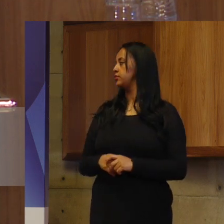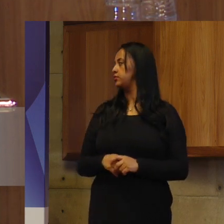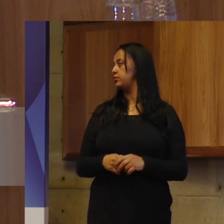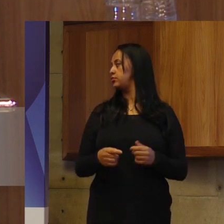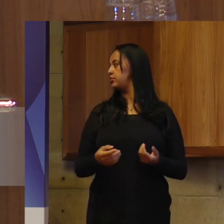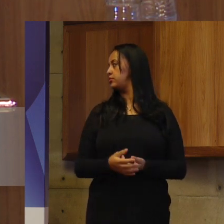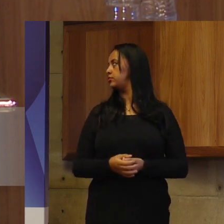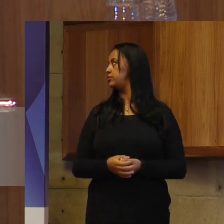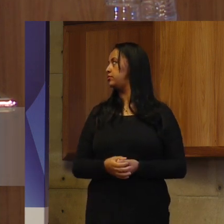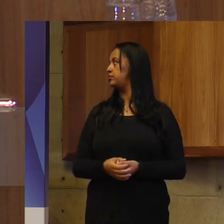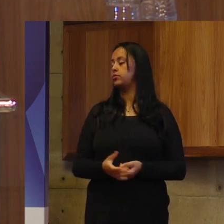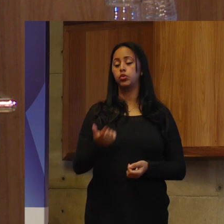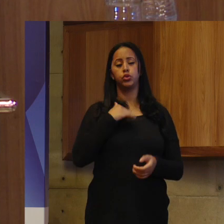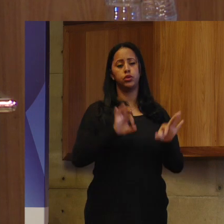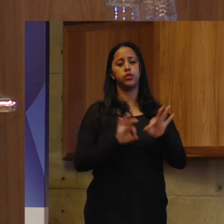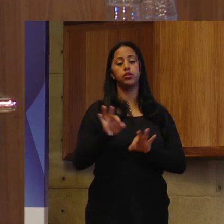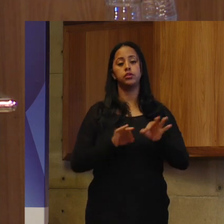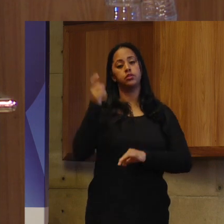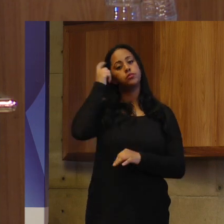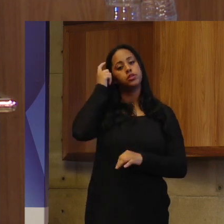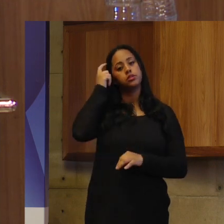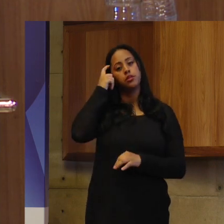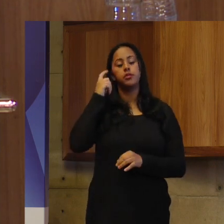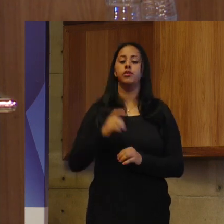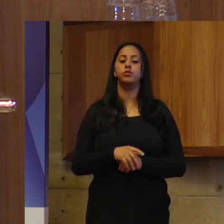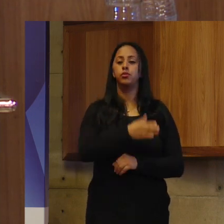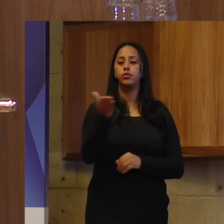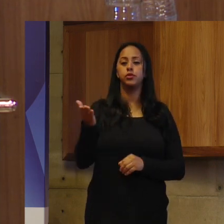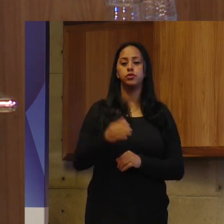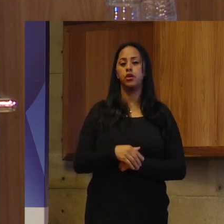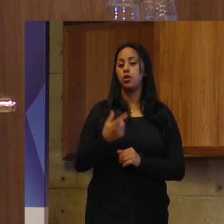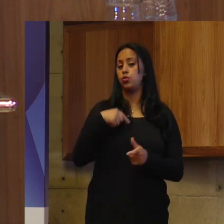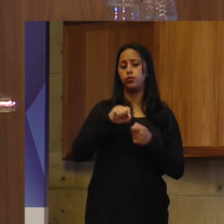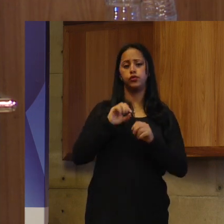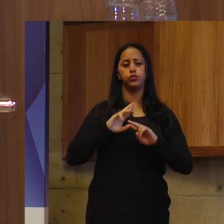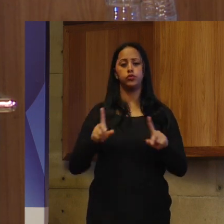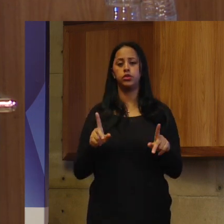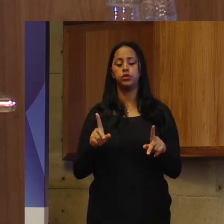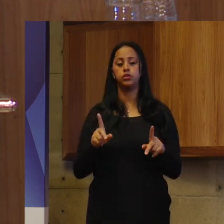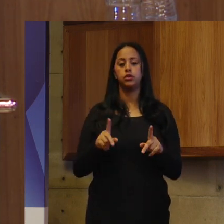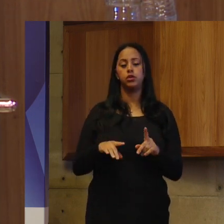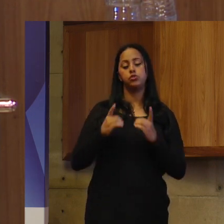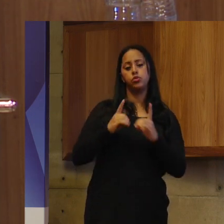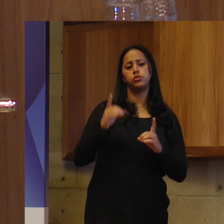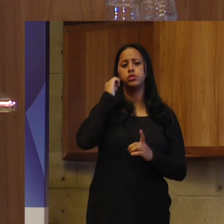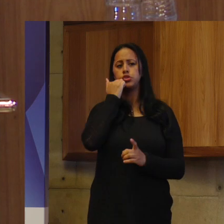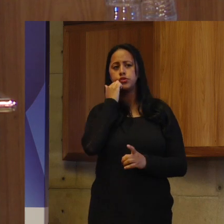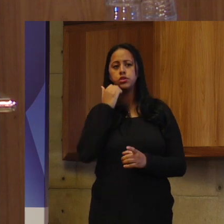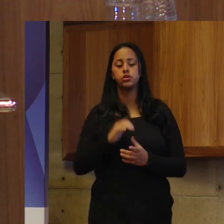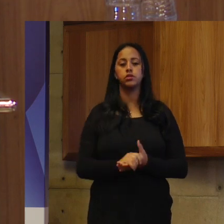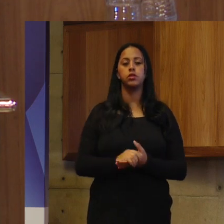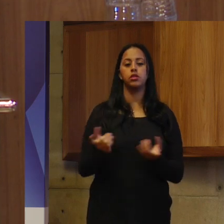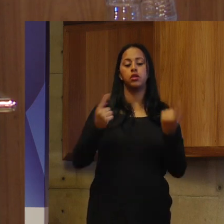propositalmente, quando eu estava organizando meu pensamento para conversar com vocês aqui, eu não fiz diferença entre diplomacia científica e diplomacia da